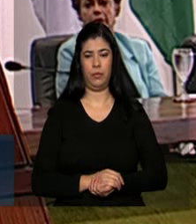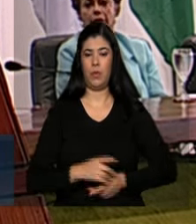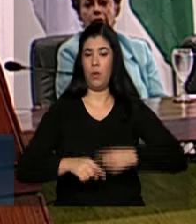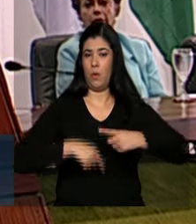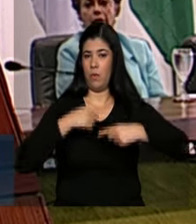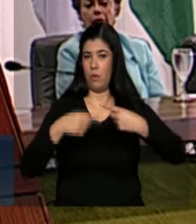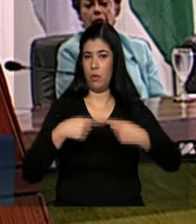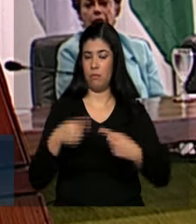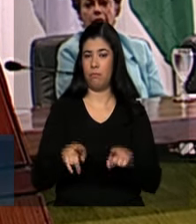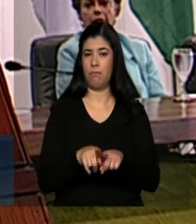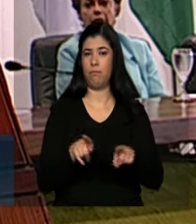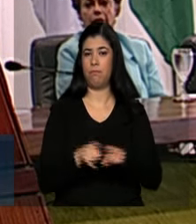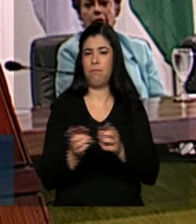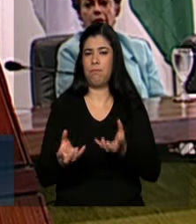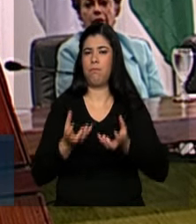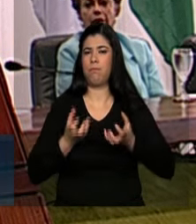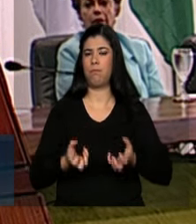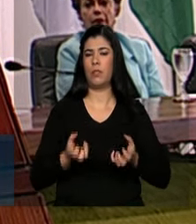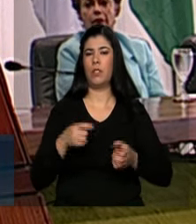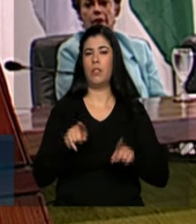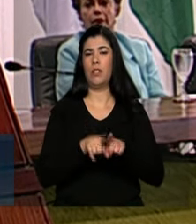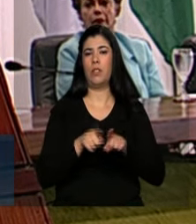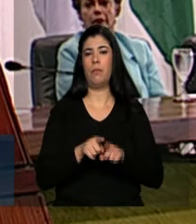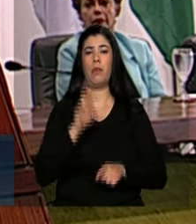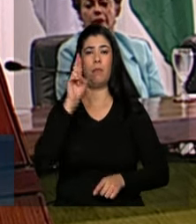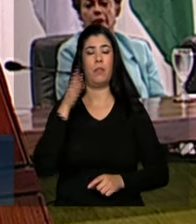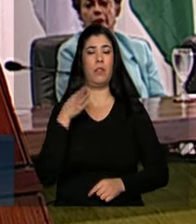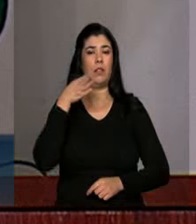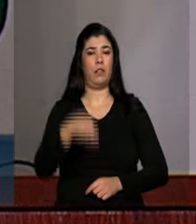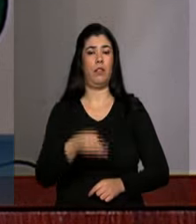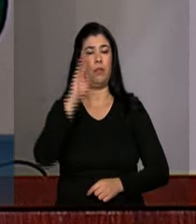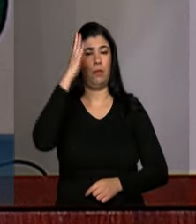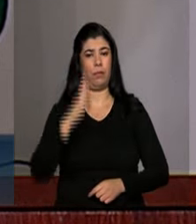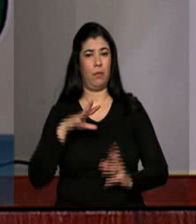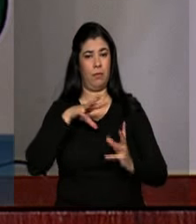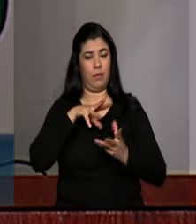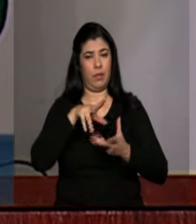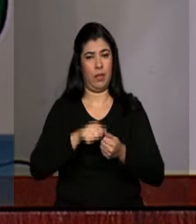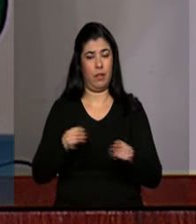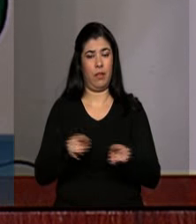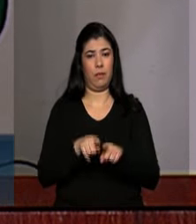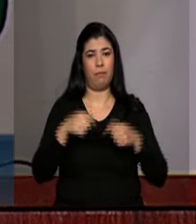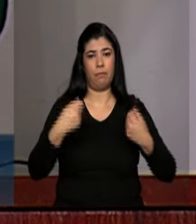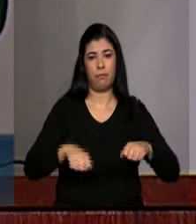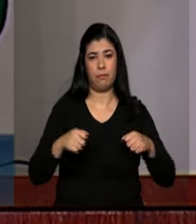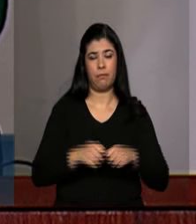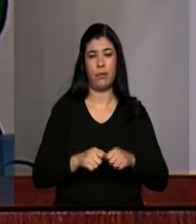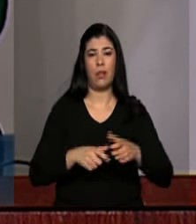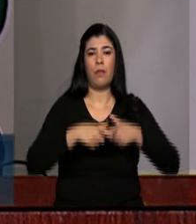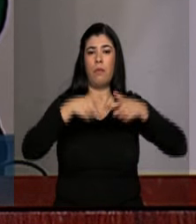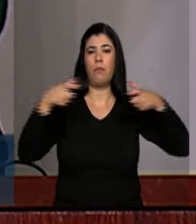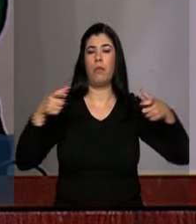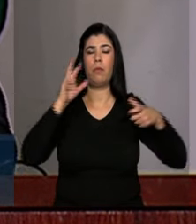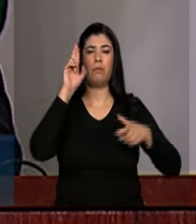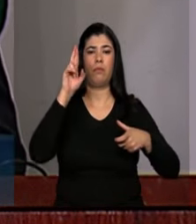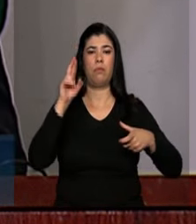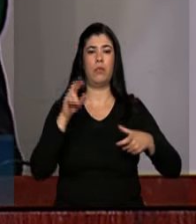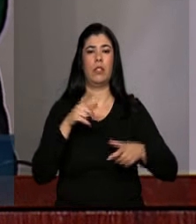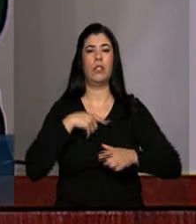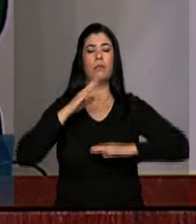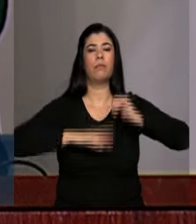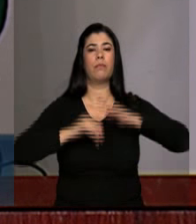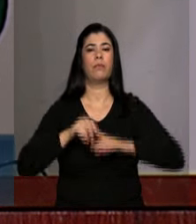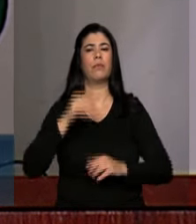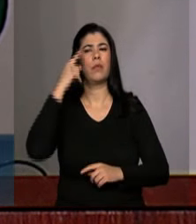Consequência direta do maior peso e presença do Brasil no mundo foi a necessária ampliação de nossos quadros. Para se ter uma ideia,